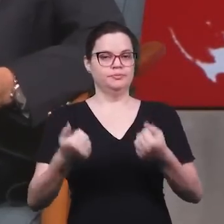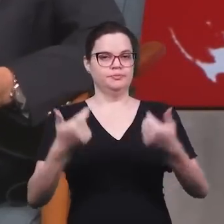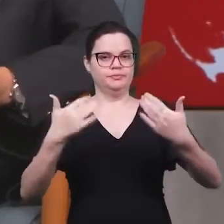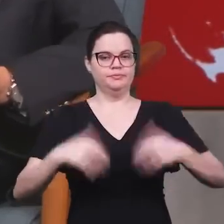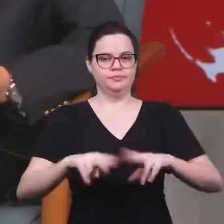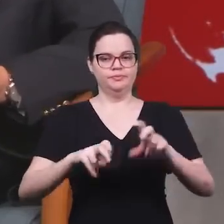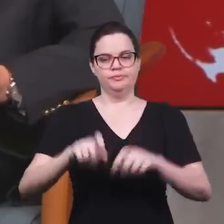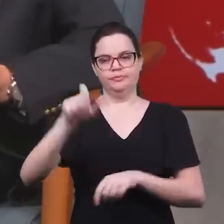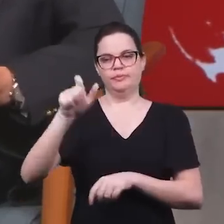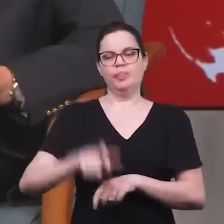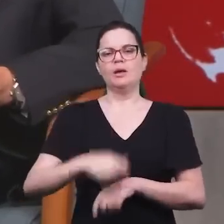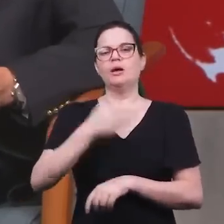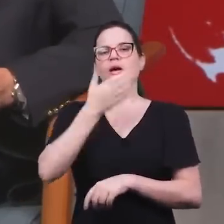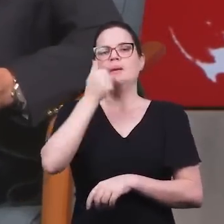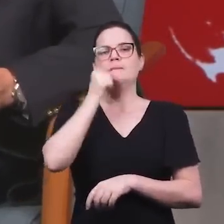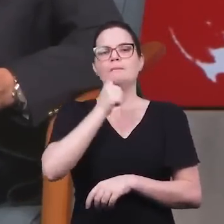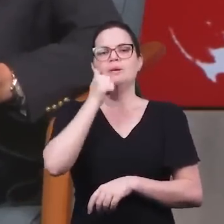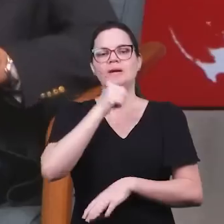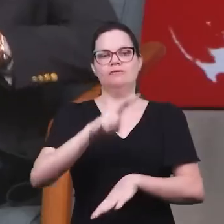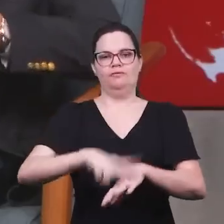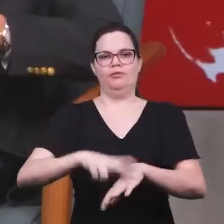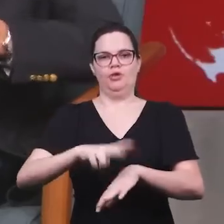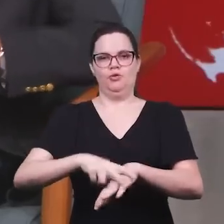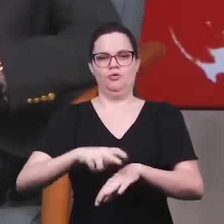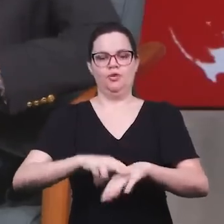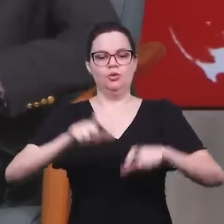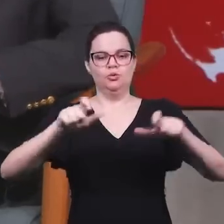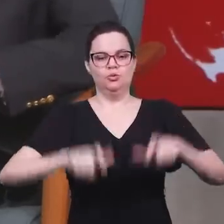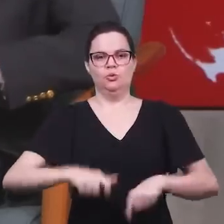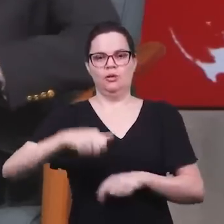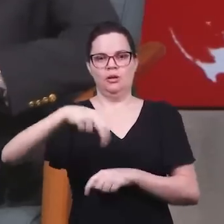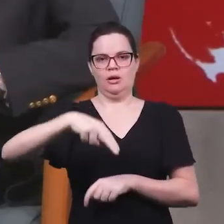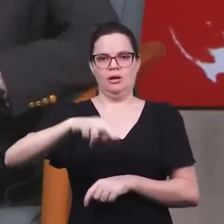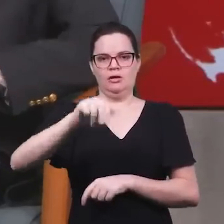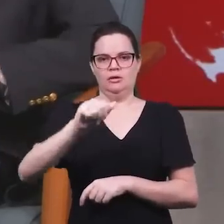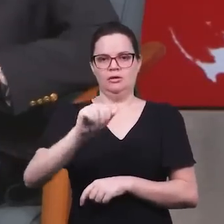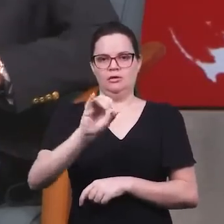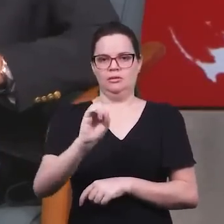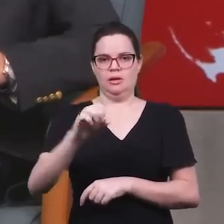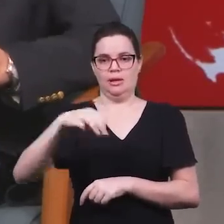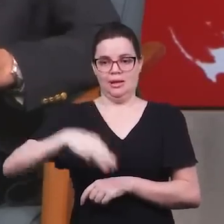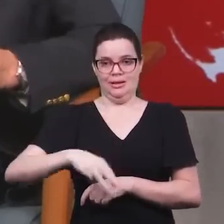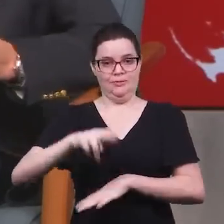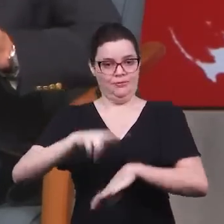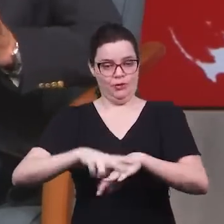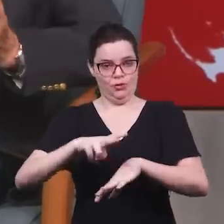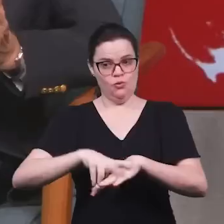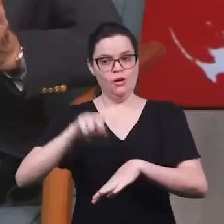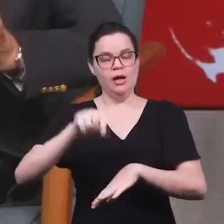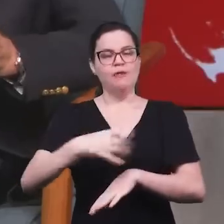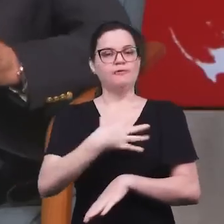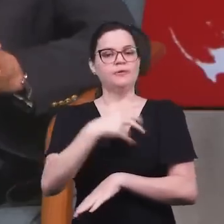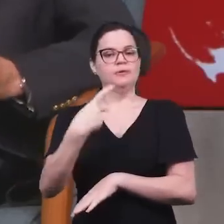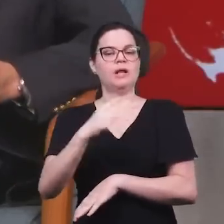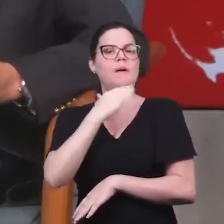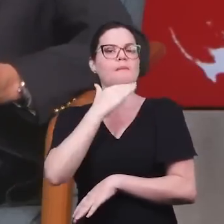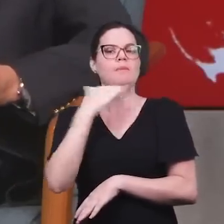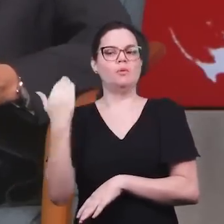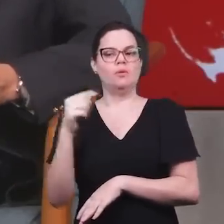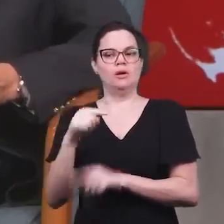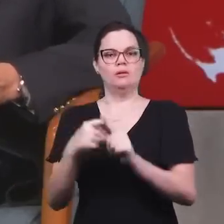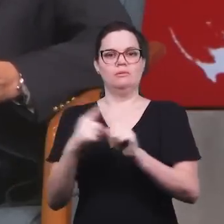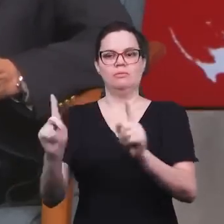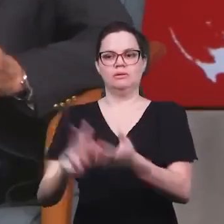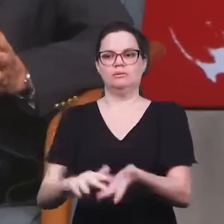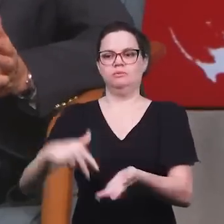filho da viúva de Naim. Qual o ensino que nós podemos tirar